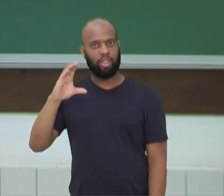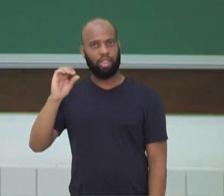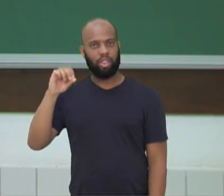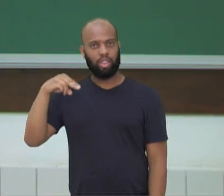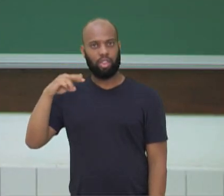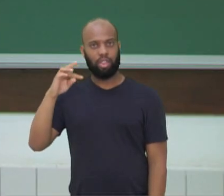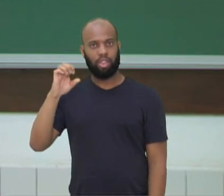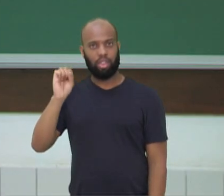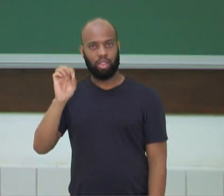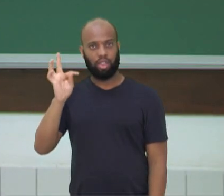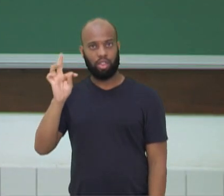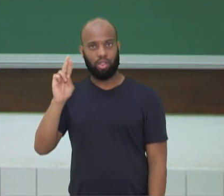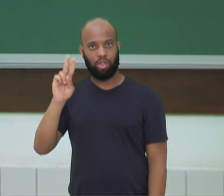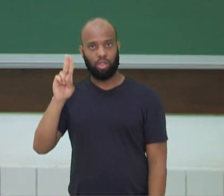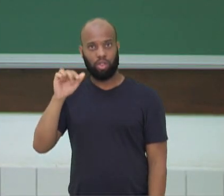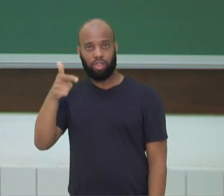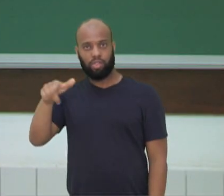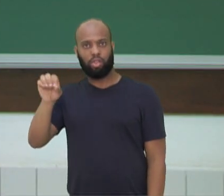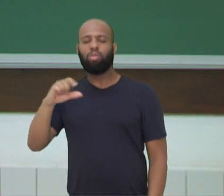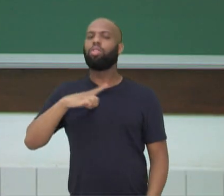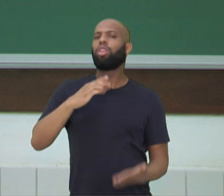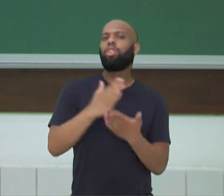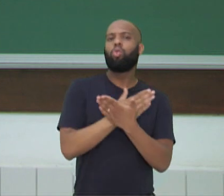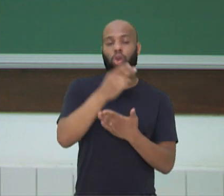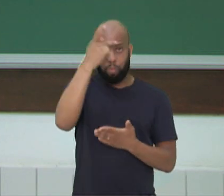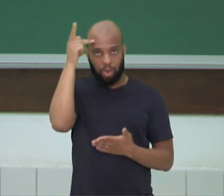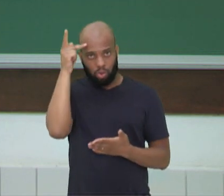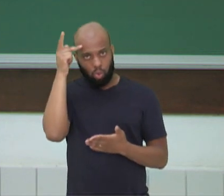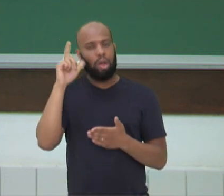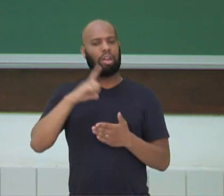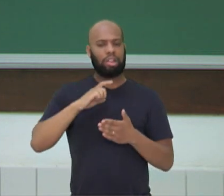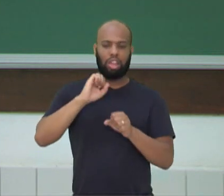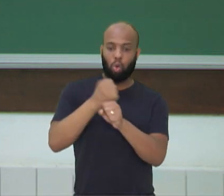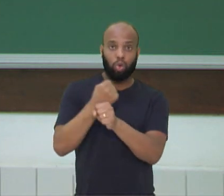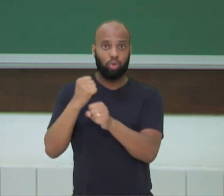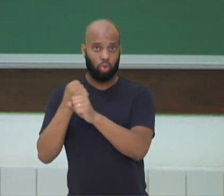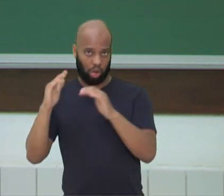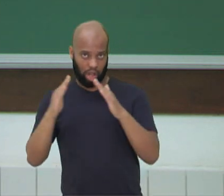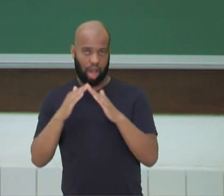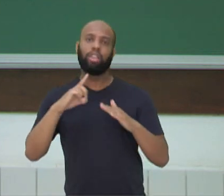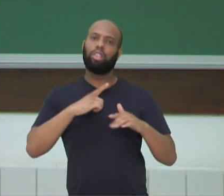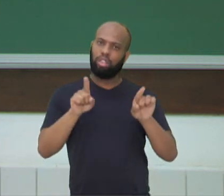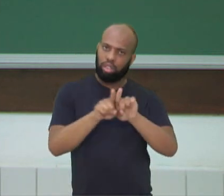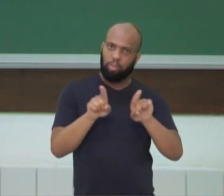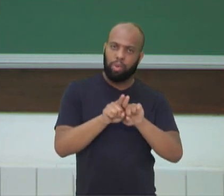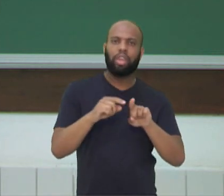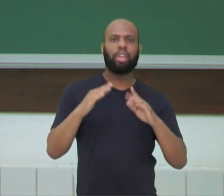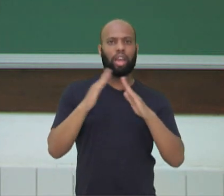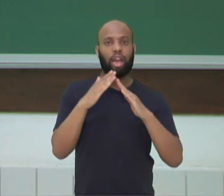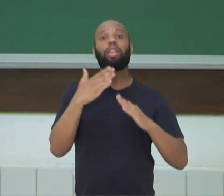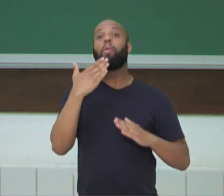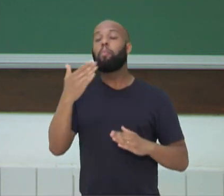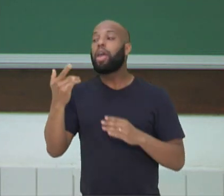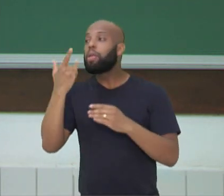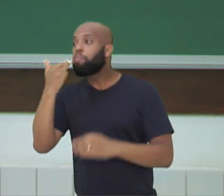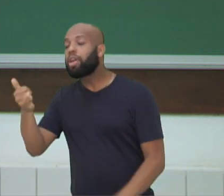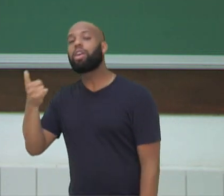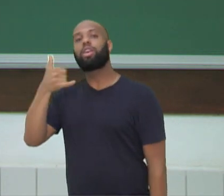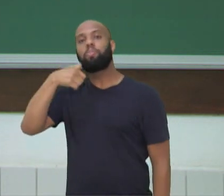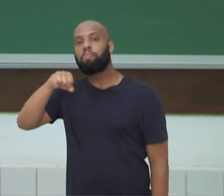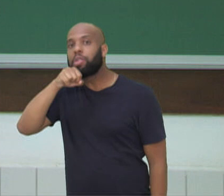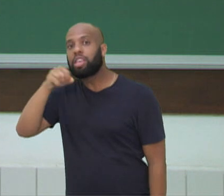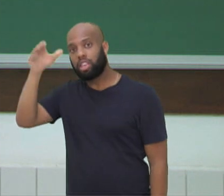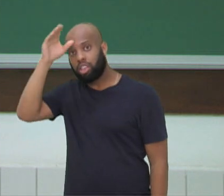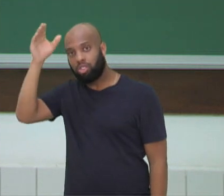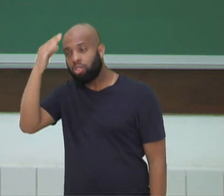ter gesso em casa porque teve reforma. Pede um pouquinho, não é para mexer sem pedir. Pede um pouquinho para o pai, para a mãe, para o tio